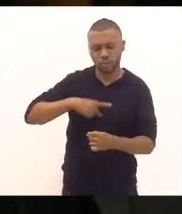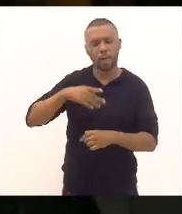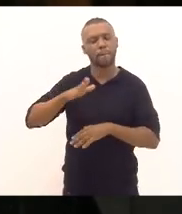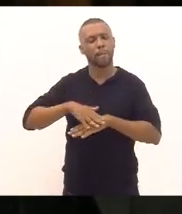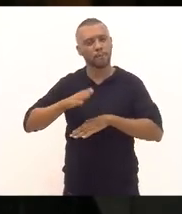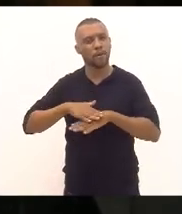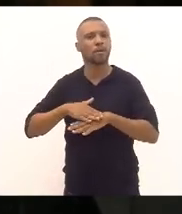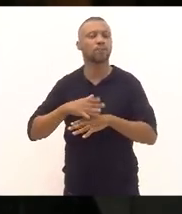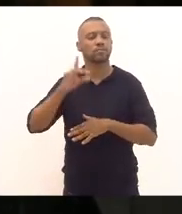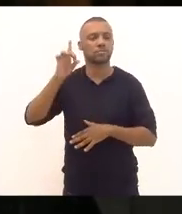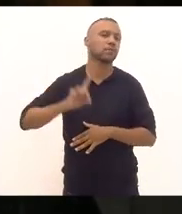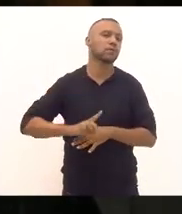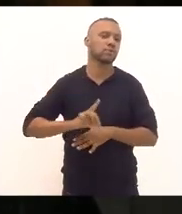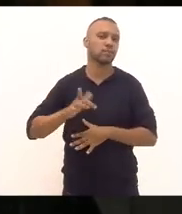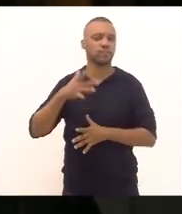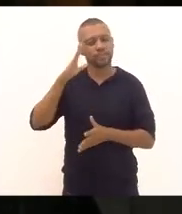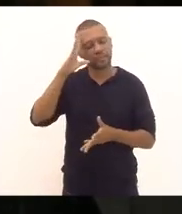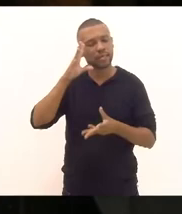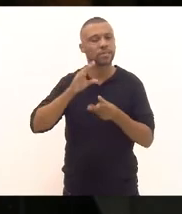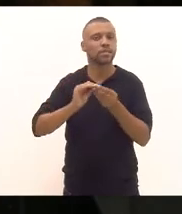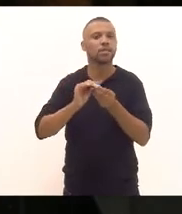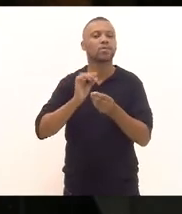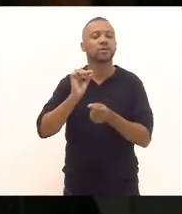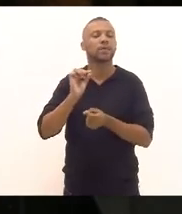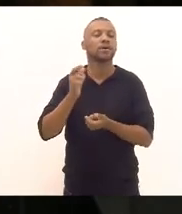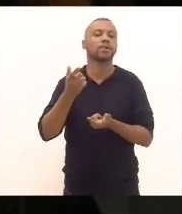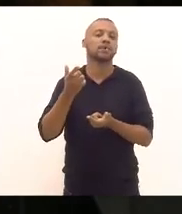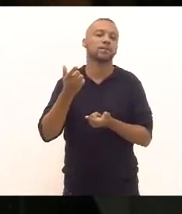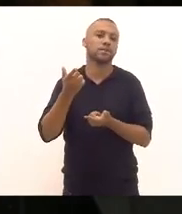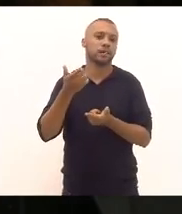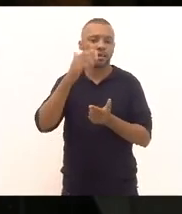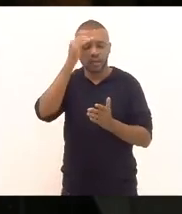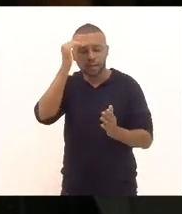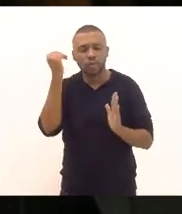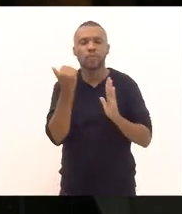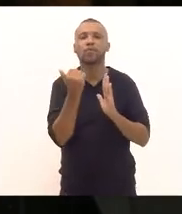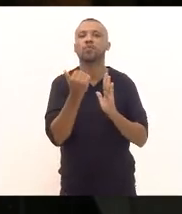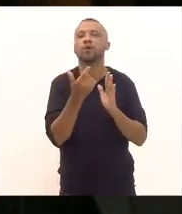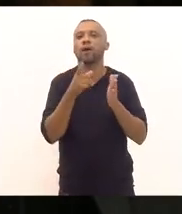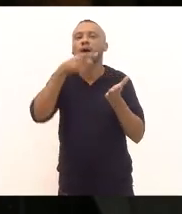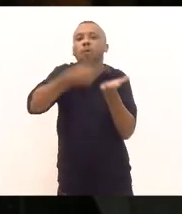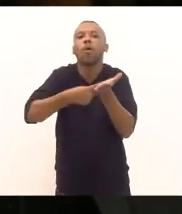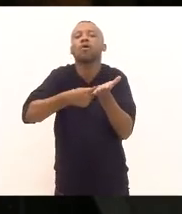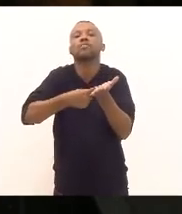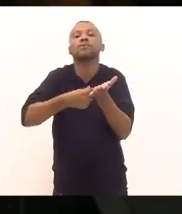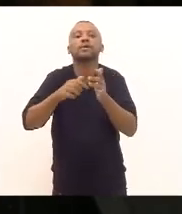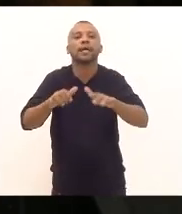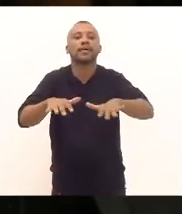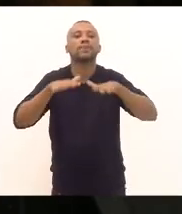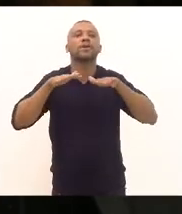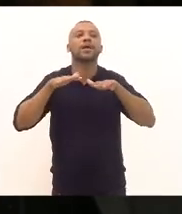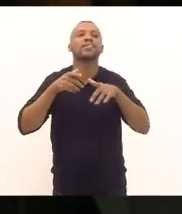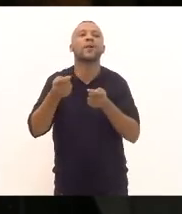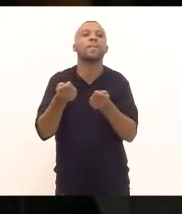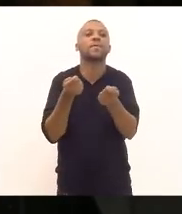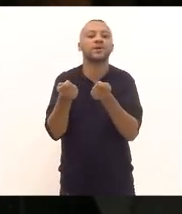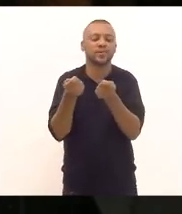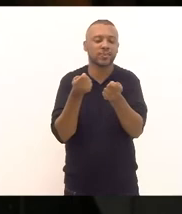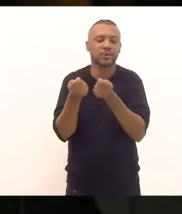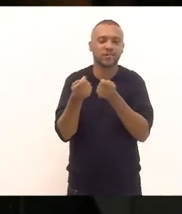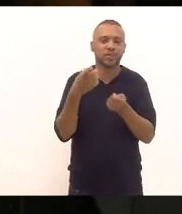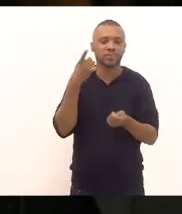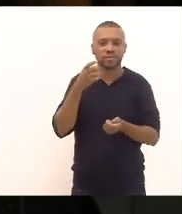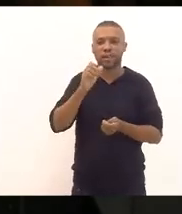seu direito e entenderam entenderam me respeita a um acordo que a assembleia está mediando o deputado André Ceciliano